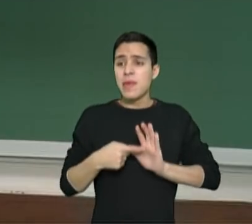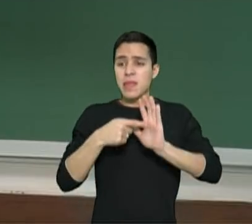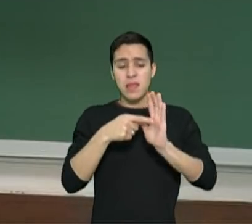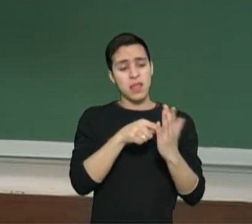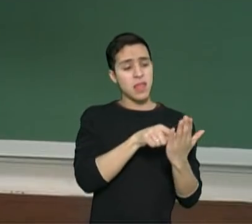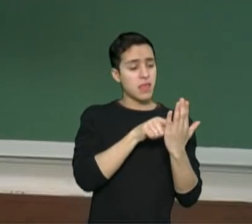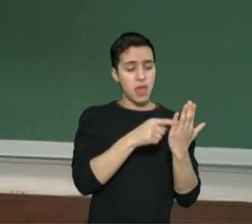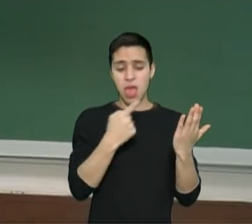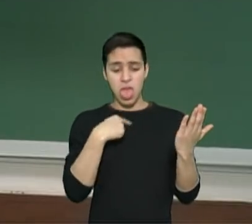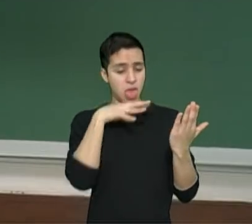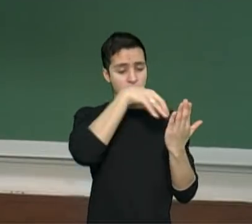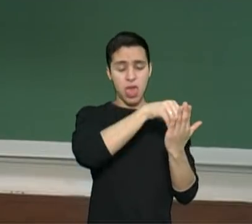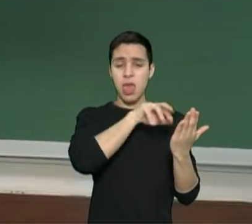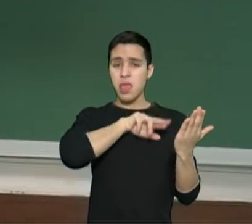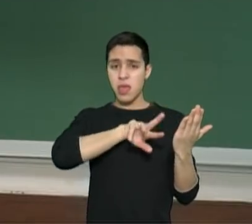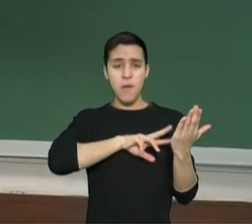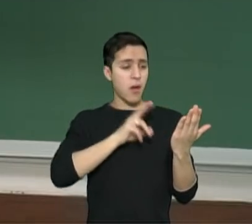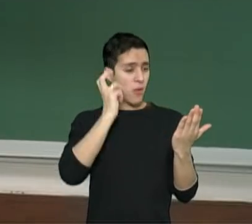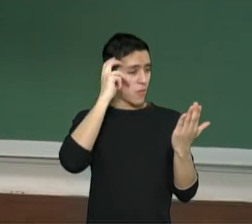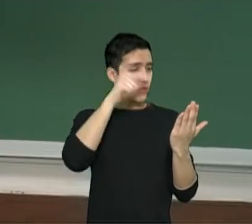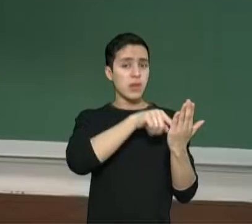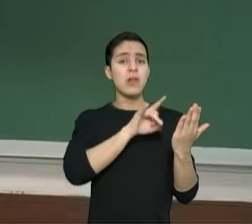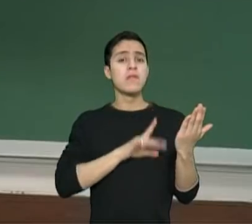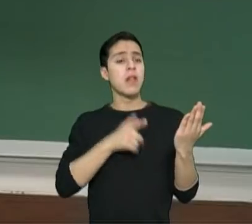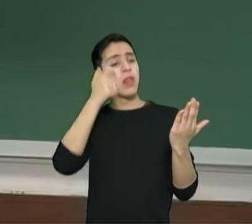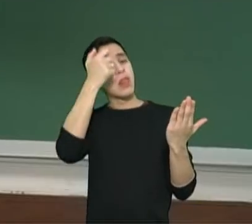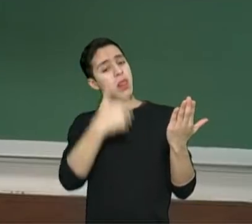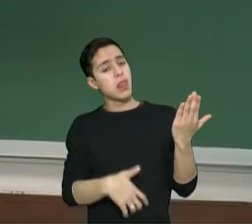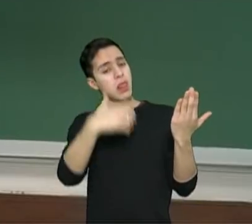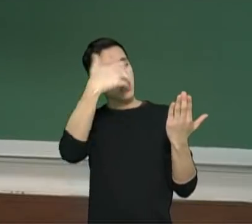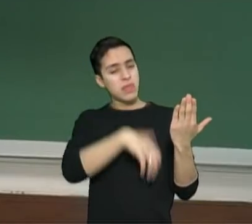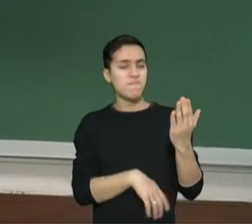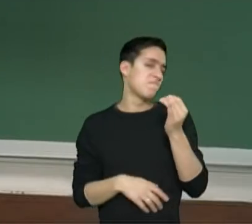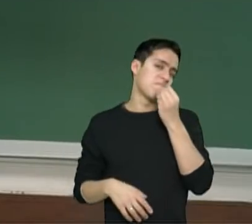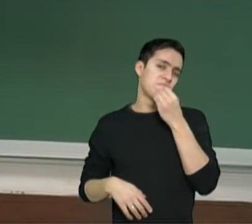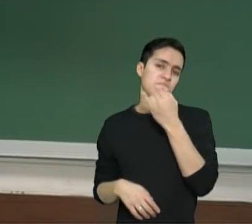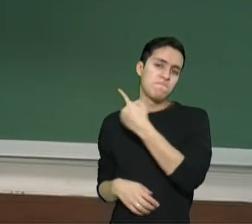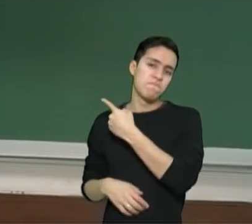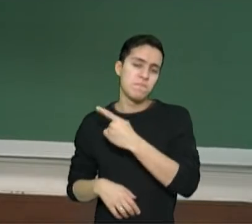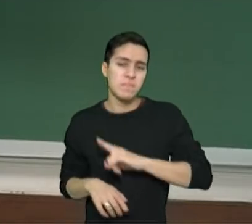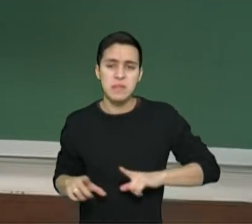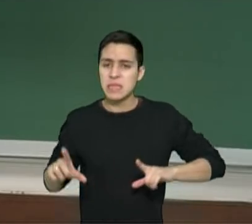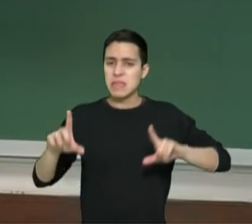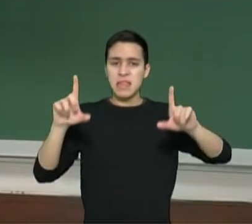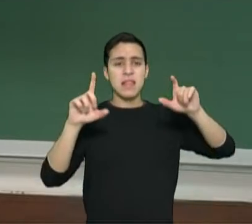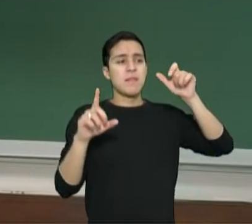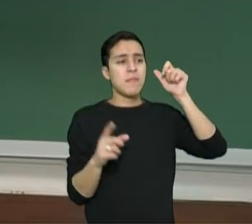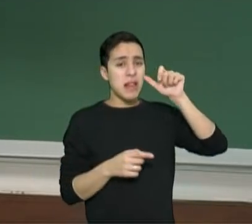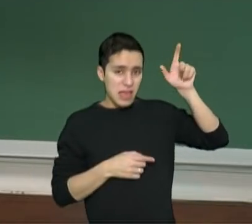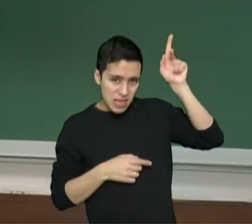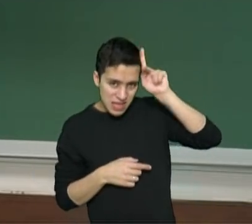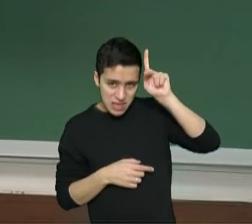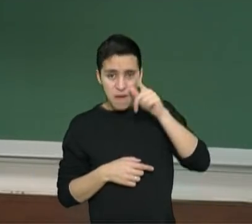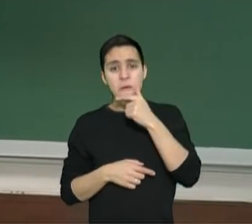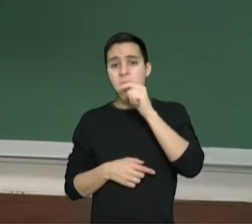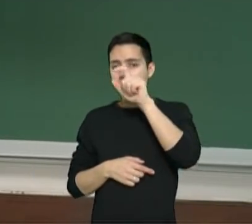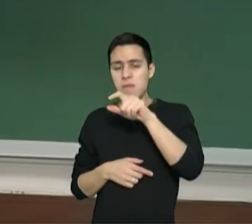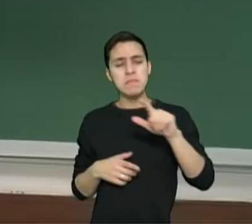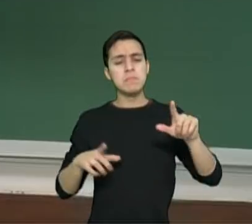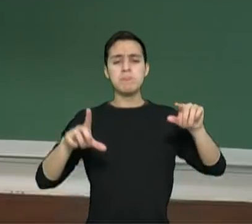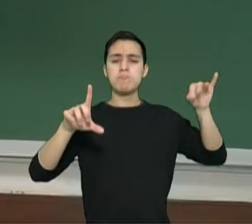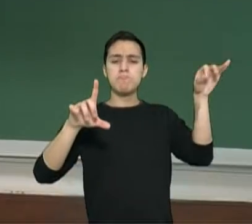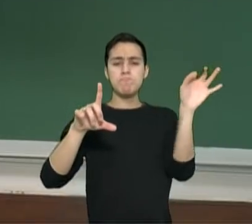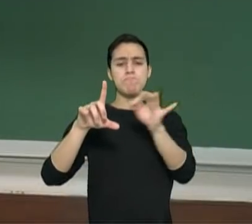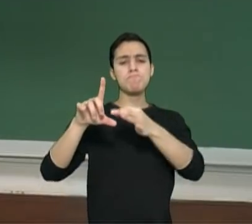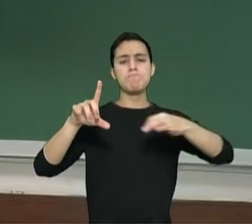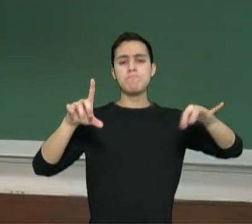professora falou, trouxe até o exemplo da obra da Índia, né? Que ele colocou a saia, né? Sendo que a Índia não